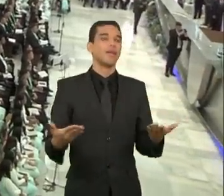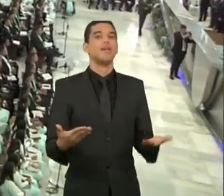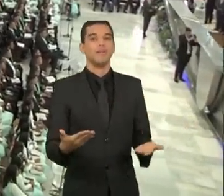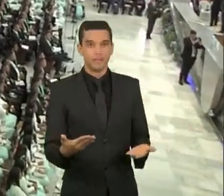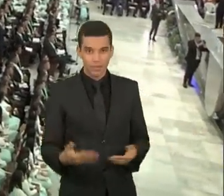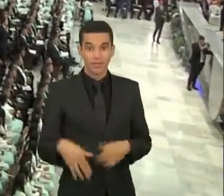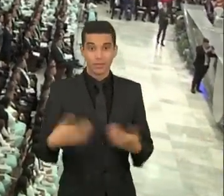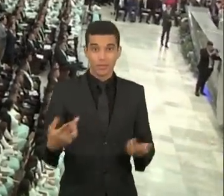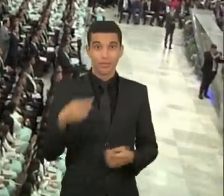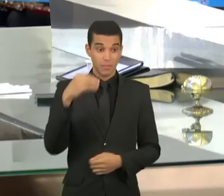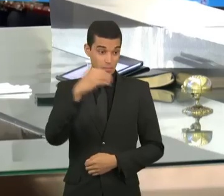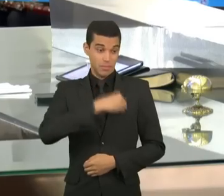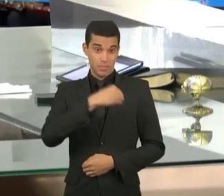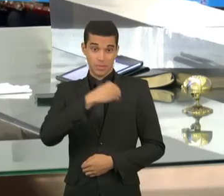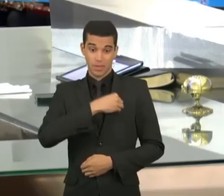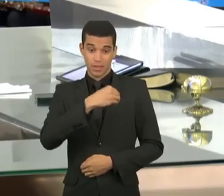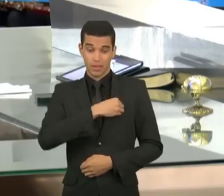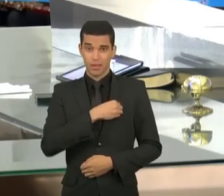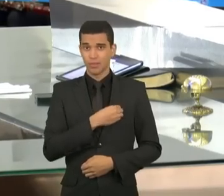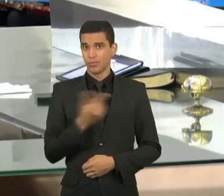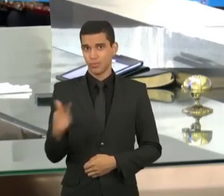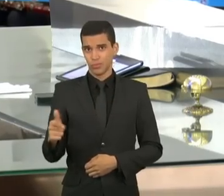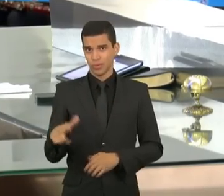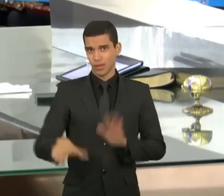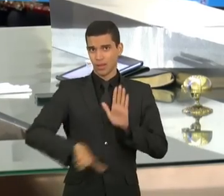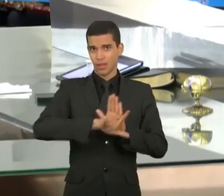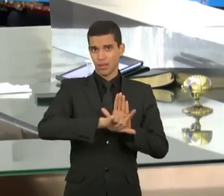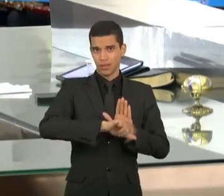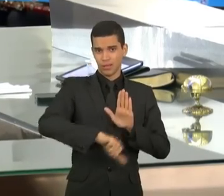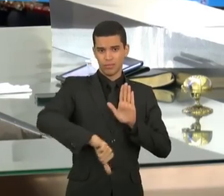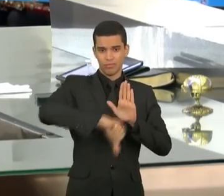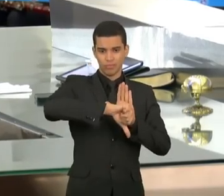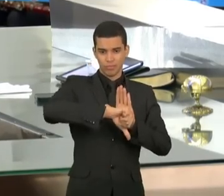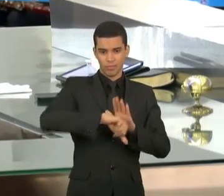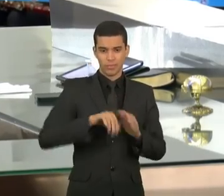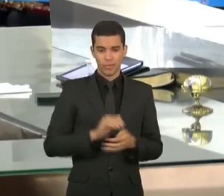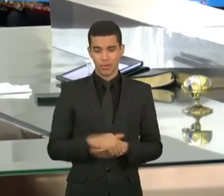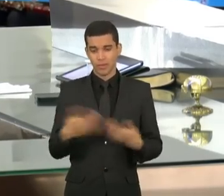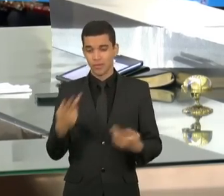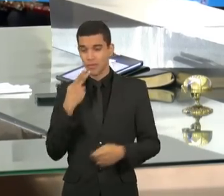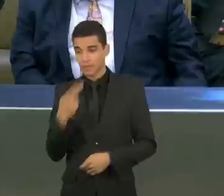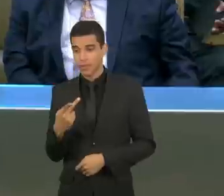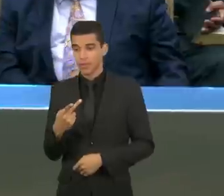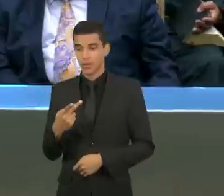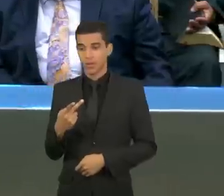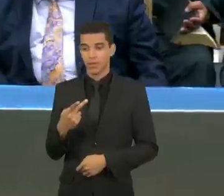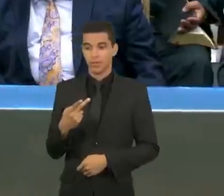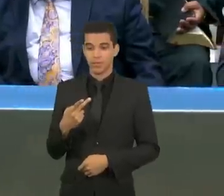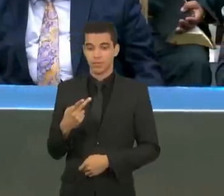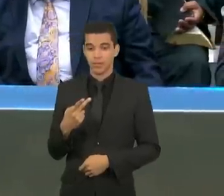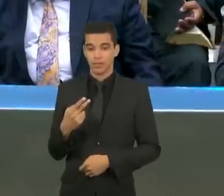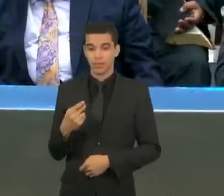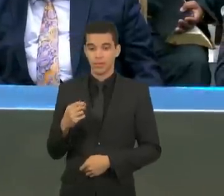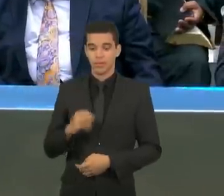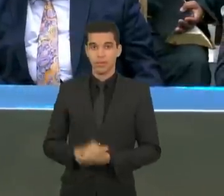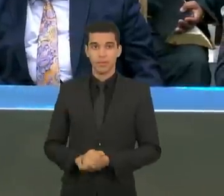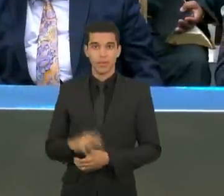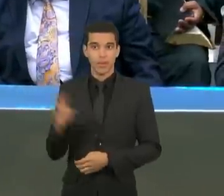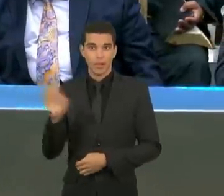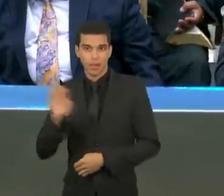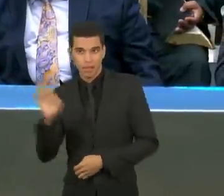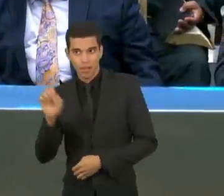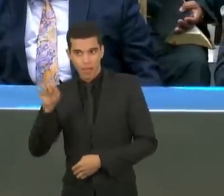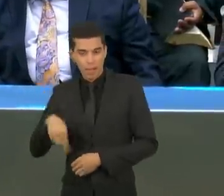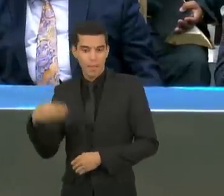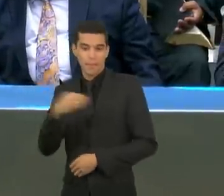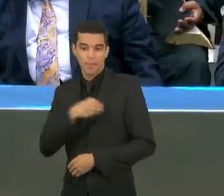não está na lei criminal do país. Portanto, dizer que homossexualidade é pecado, não há problema. A lei do país não